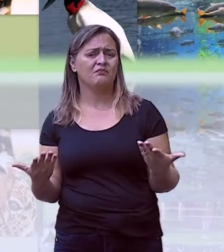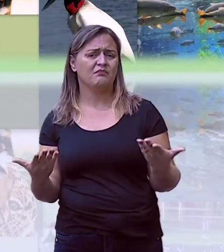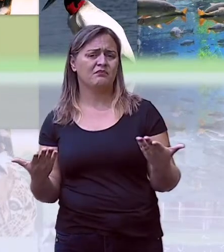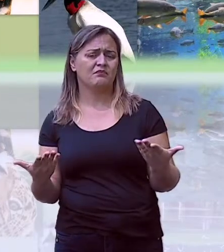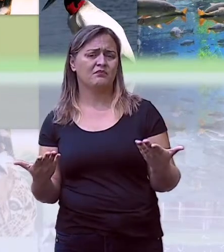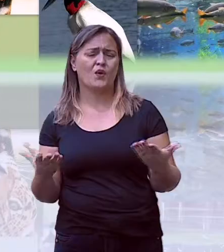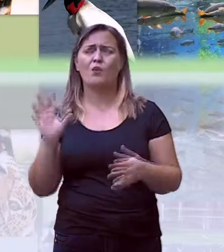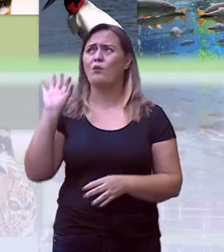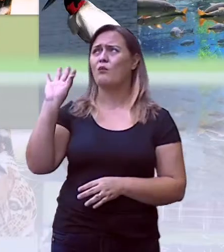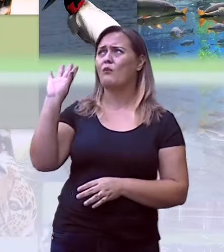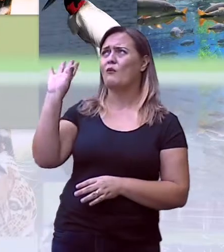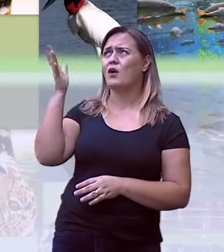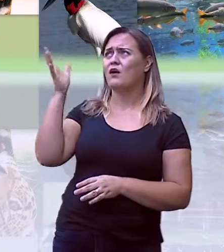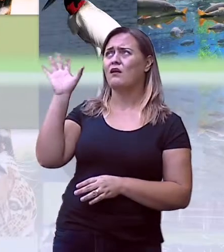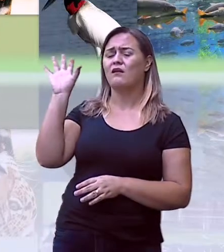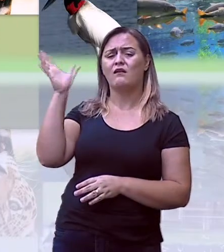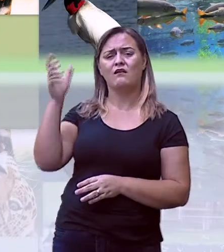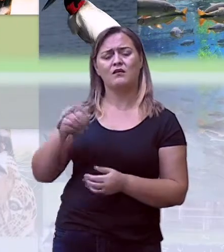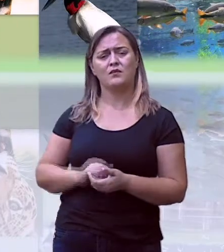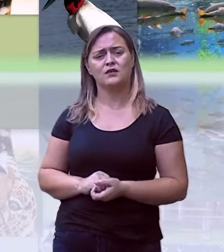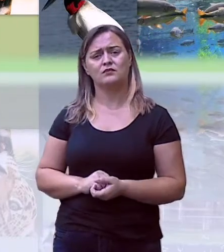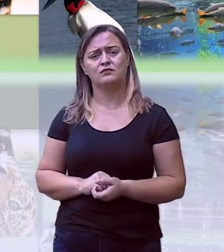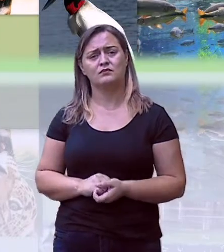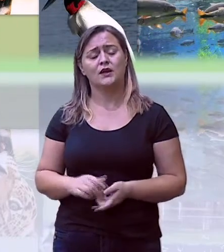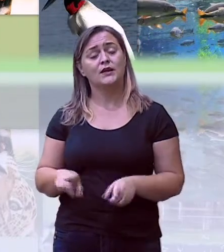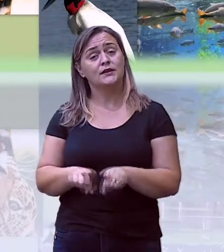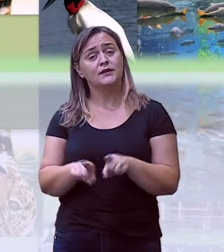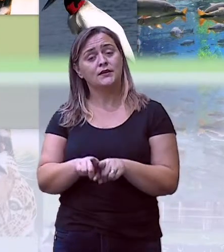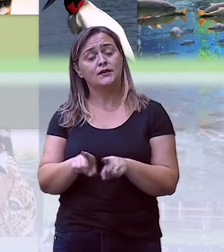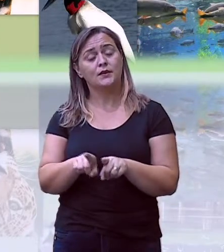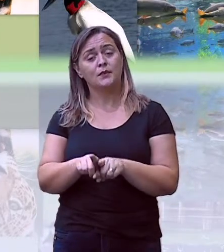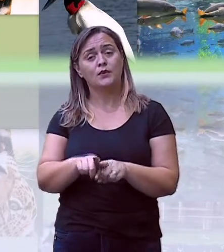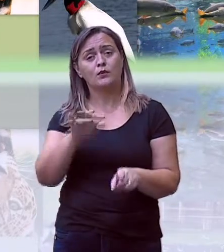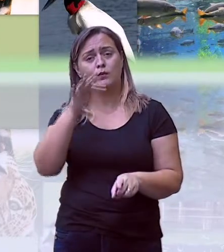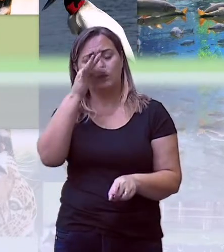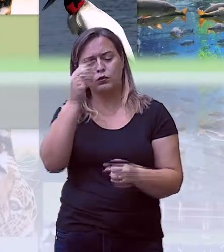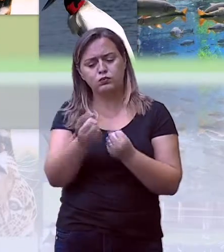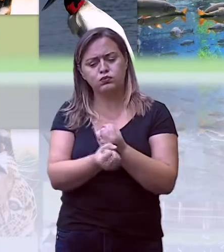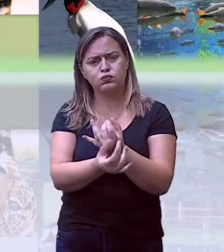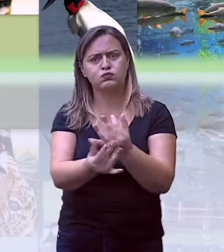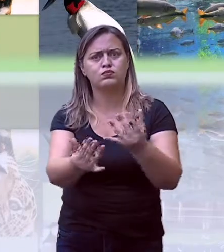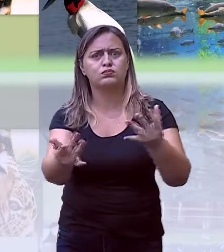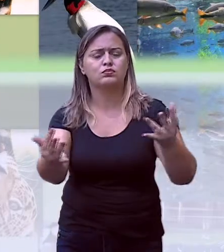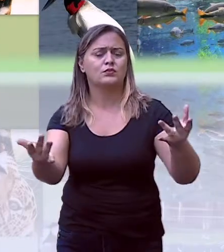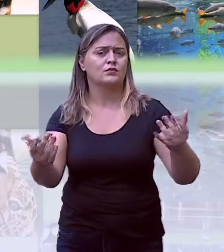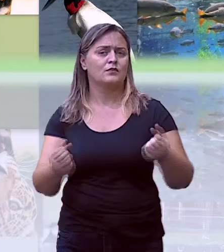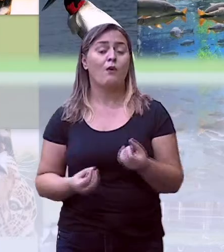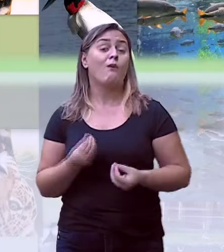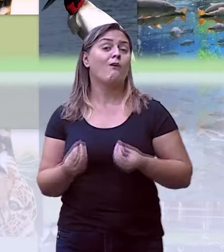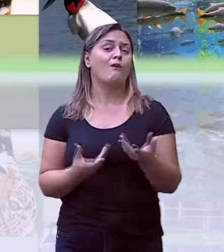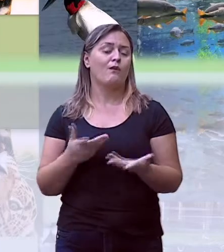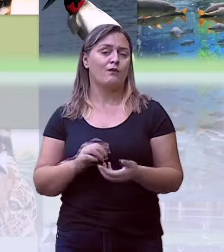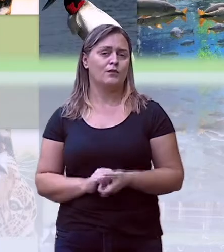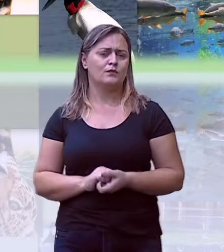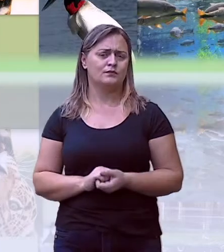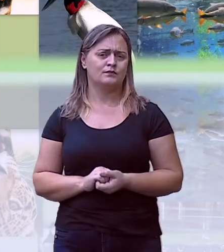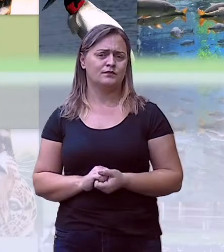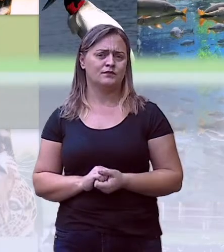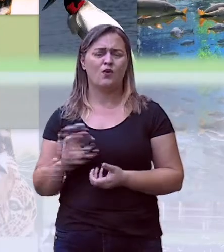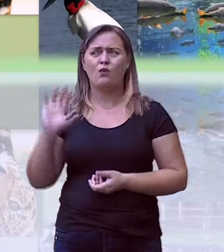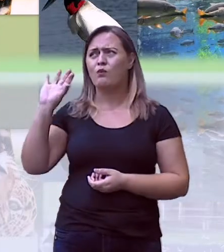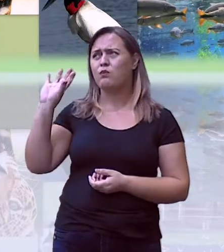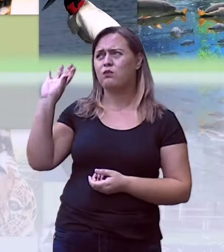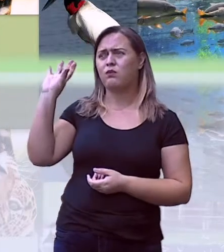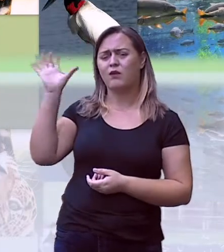o clima e a vegetação deste bioma? Então, olha só, o clima do Pantanal é